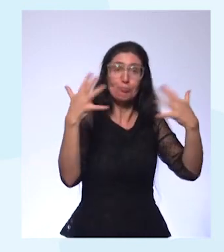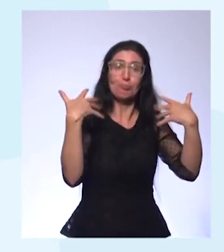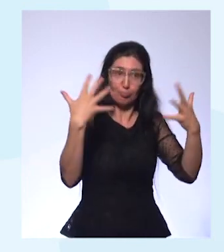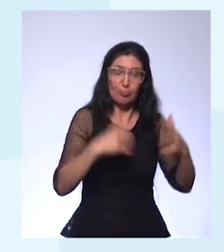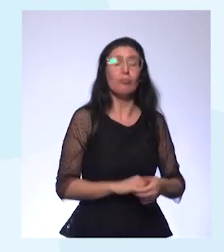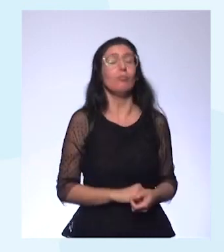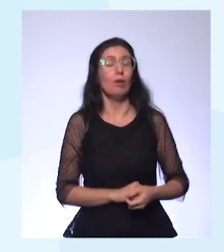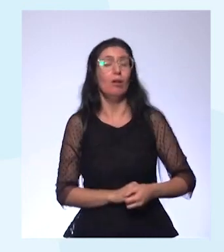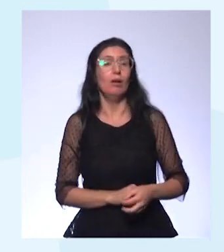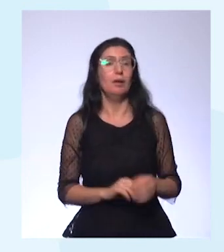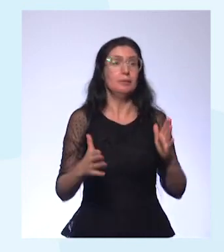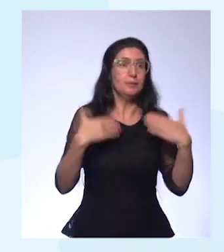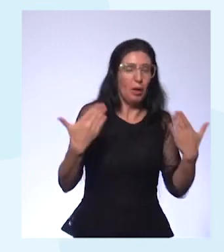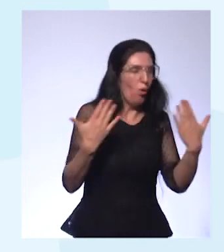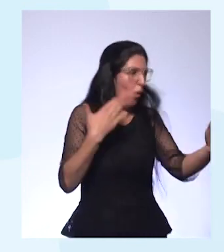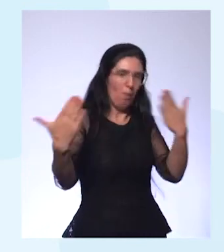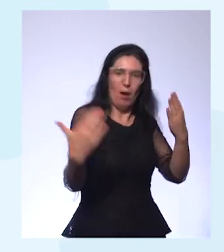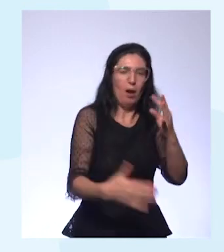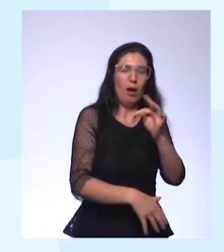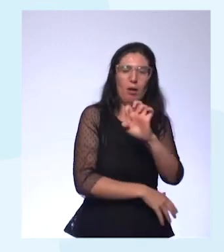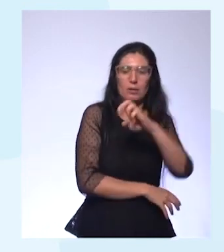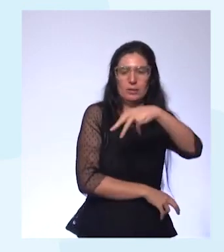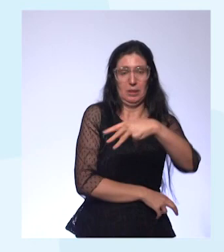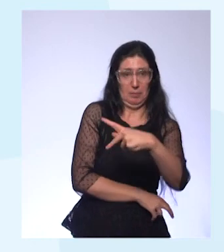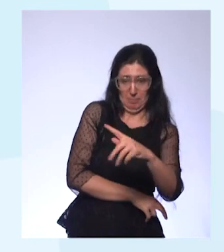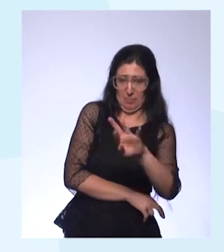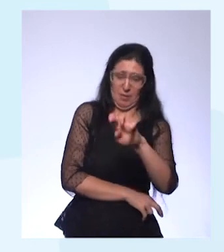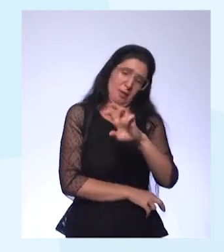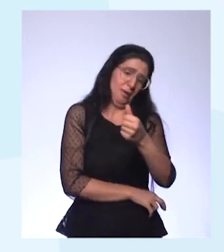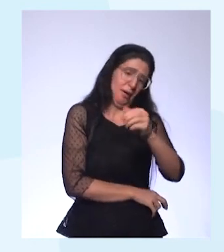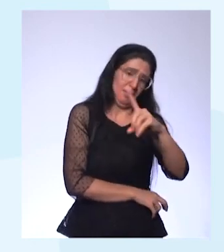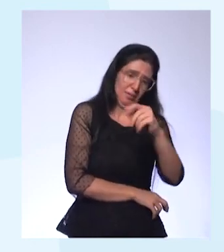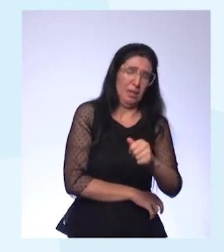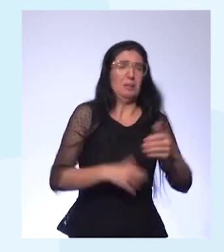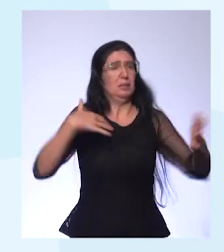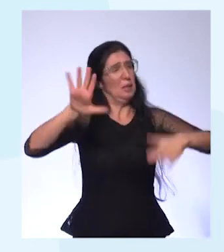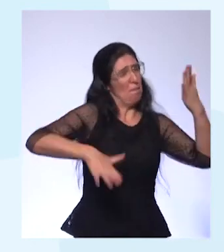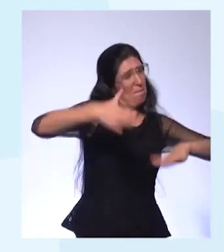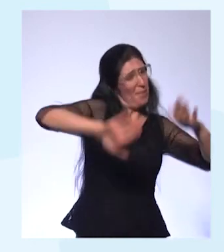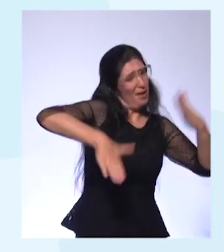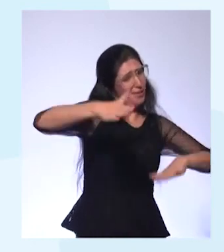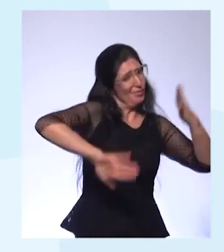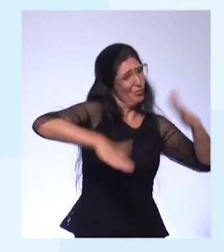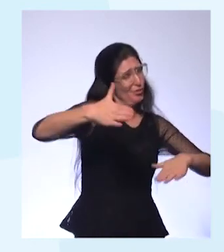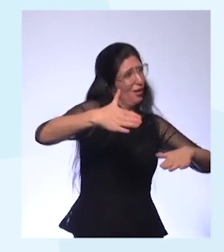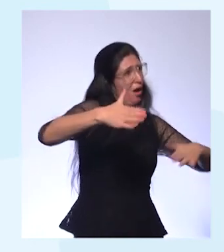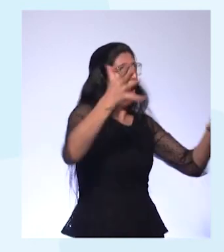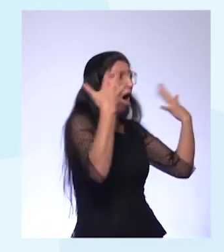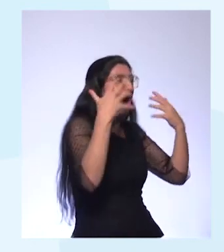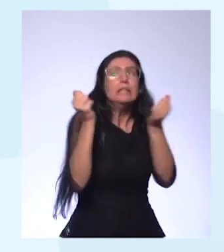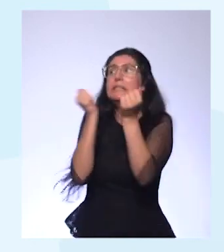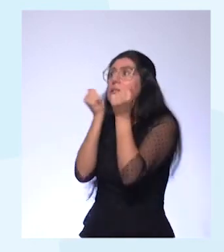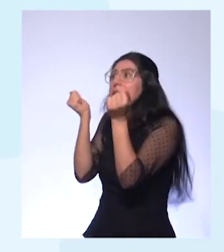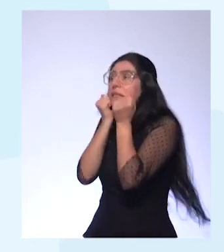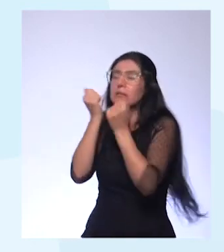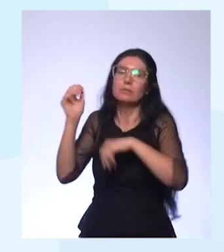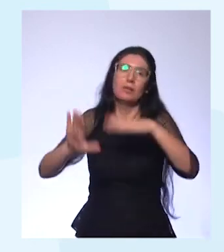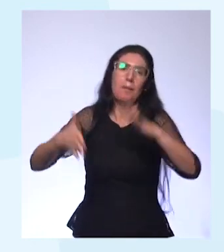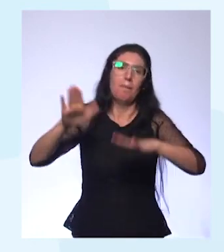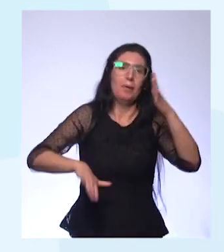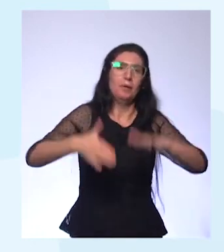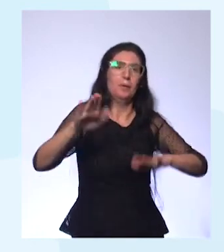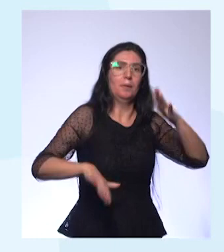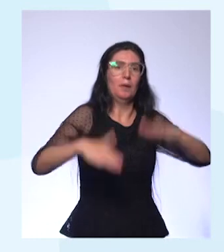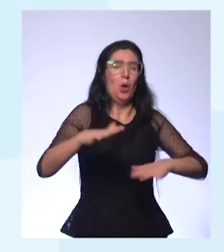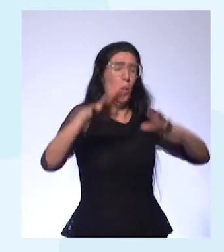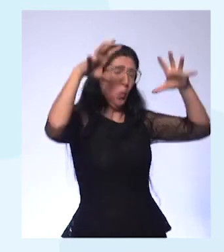floresta temperada, o clima vai variar de acordo com a estação do ano e, como eu falei anteriormente, elevadas precipitações, que